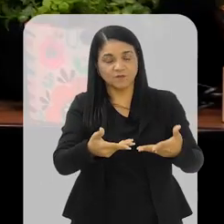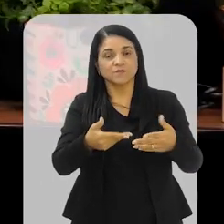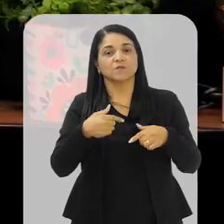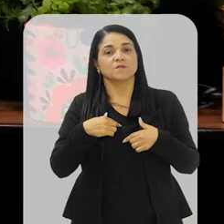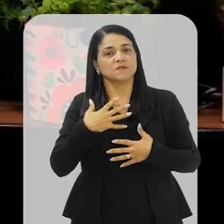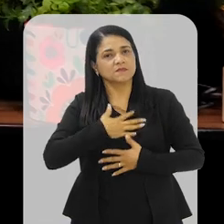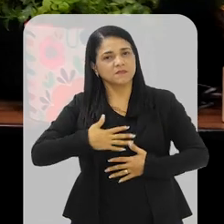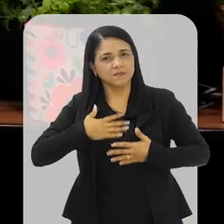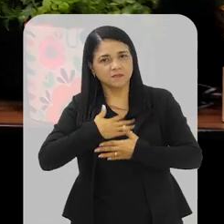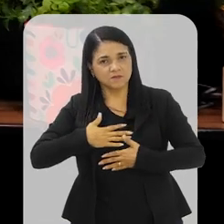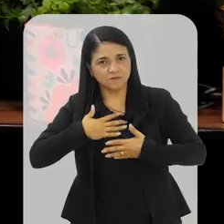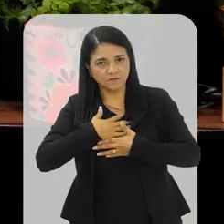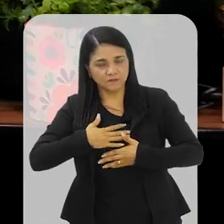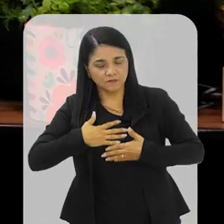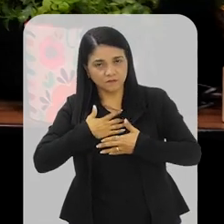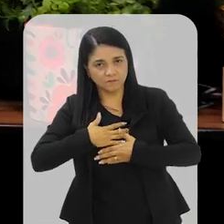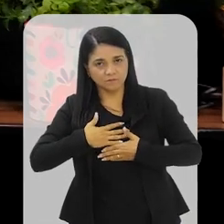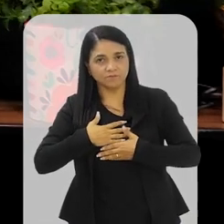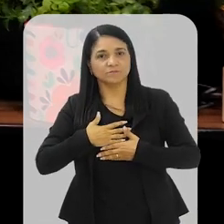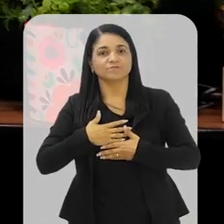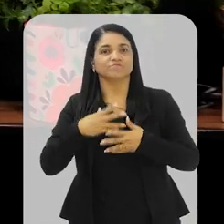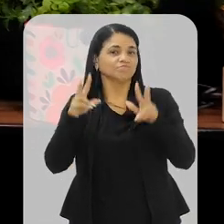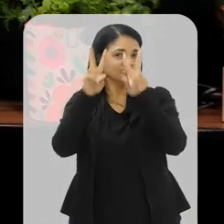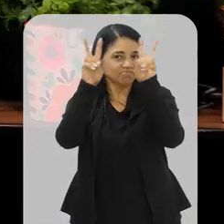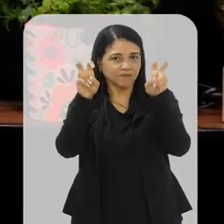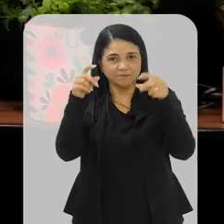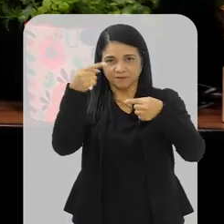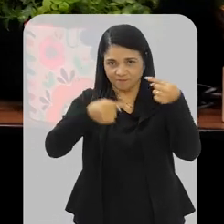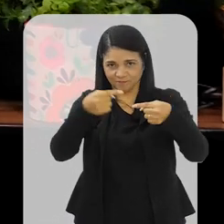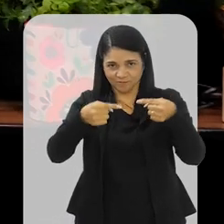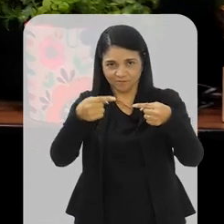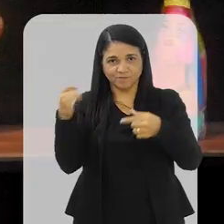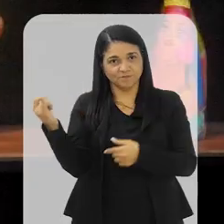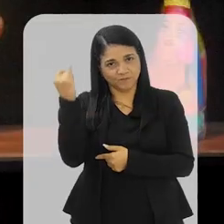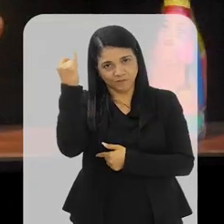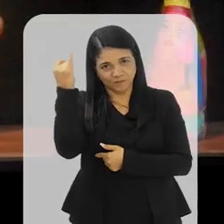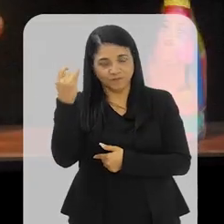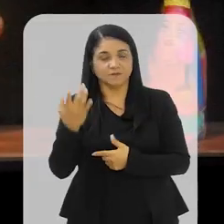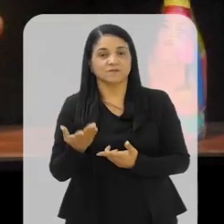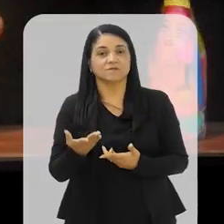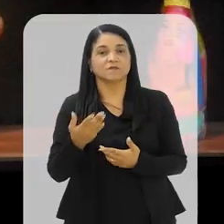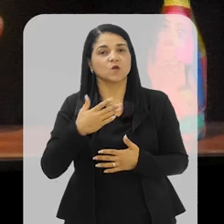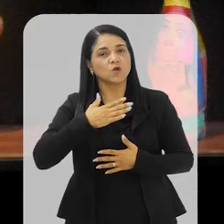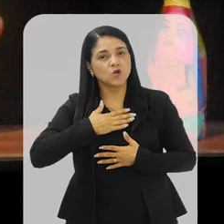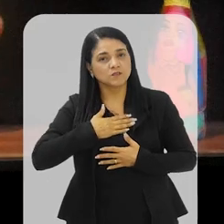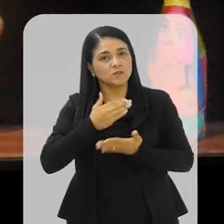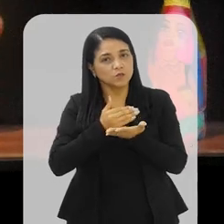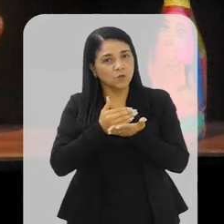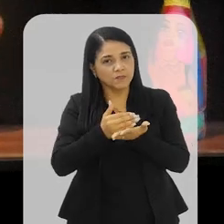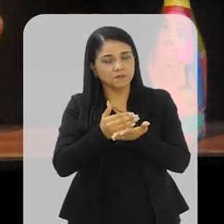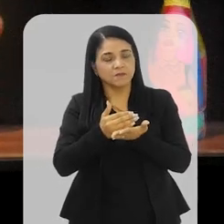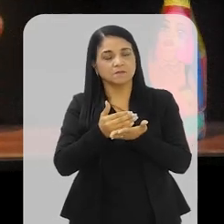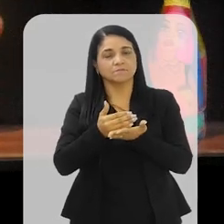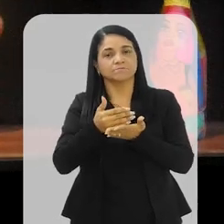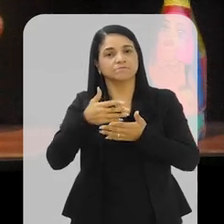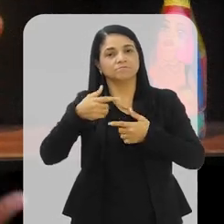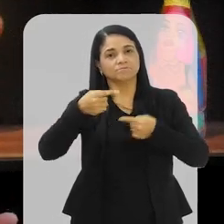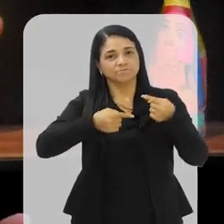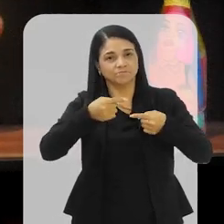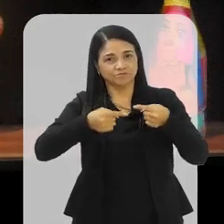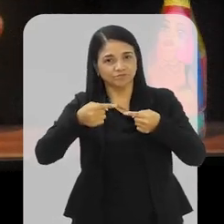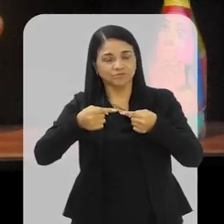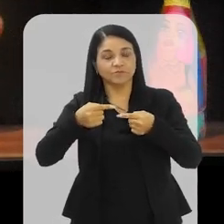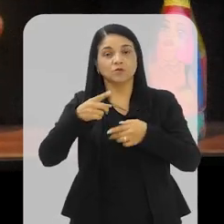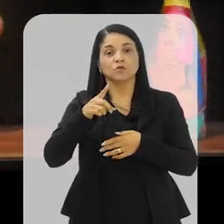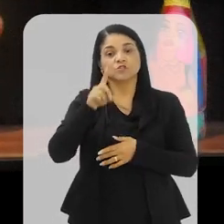uma grande satisfação estar aqui para tratar desse tema tão importante bom eu gostaria de começar falando sobre a importância